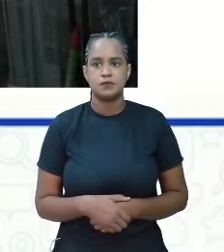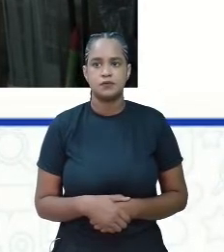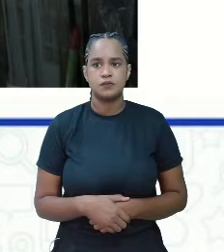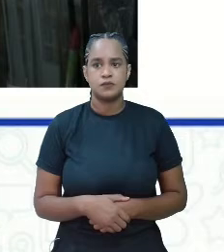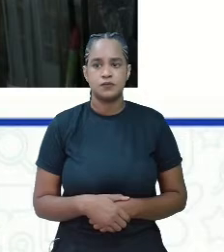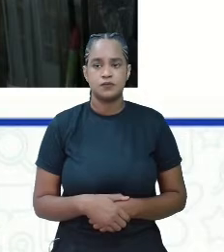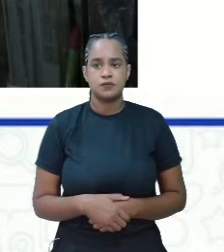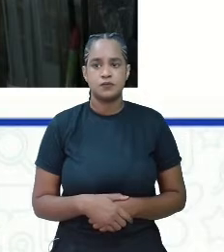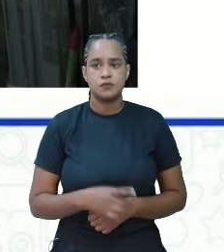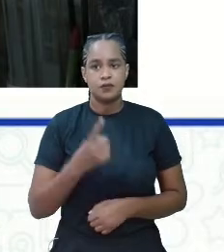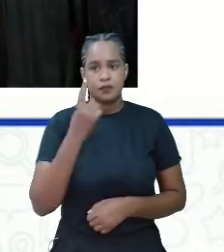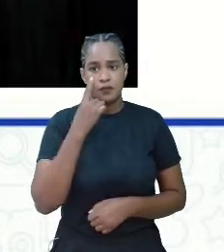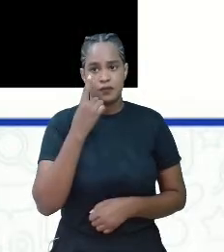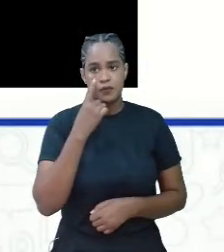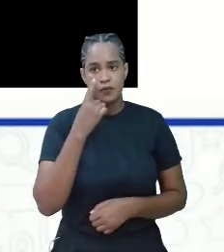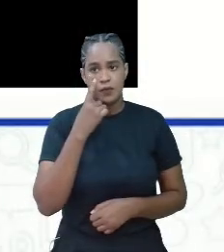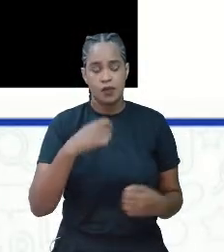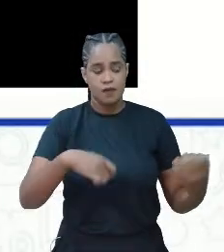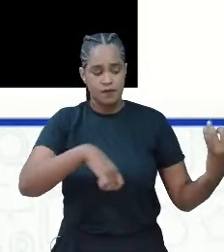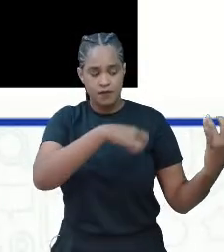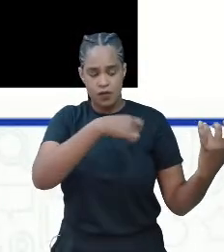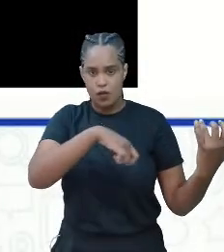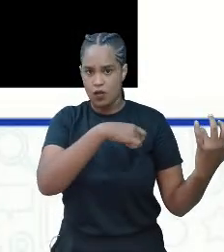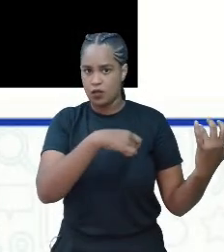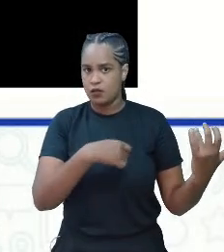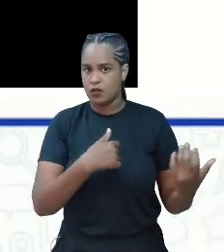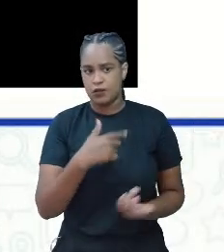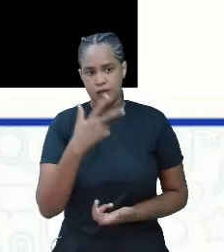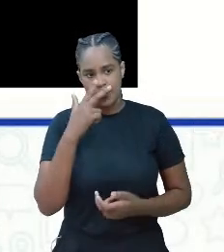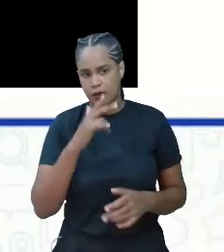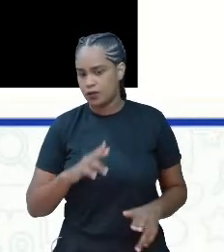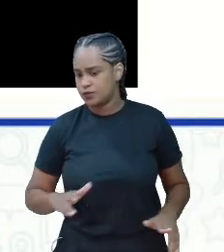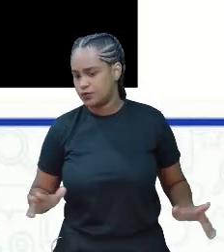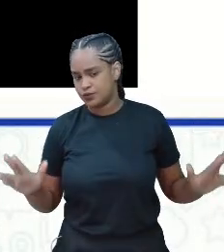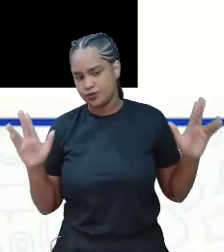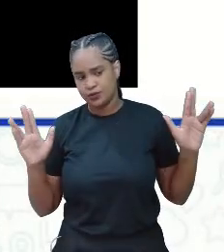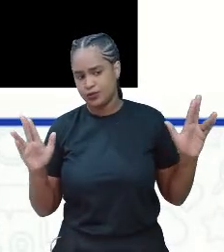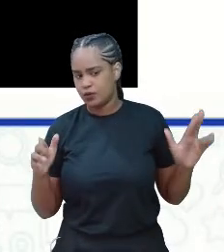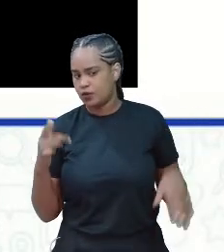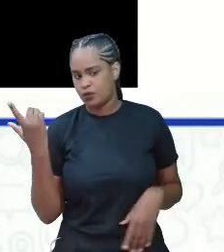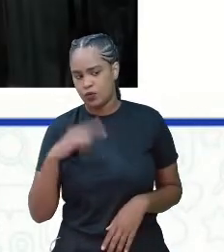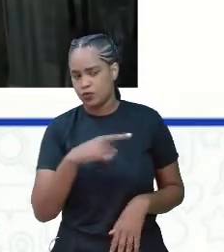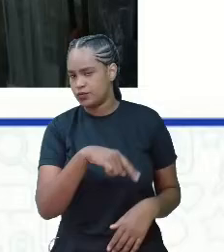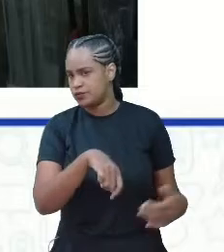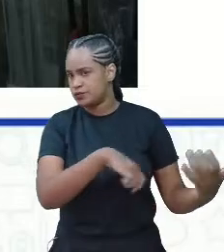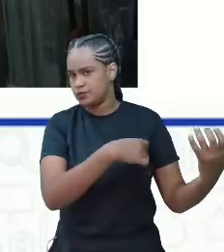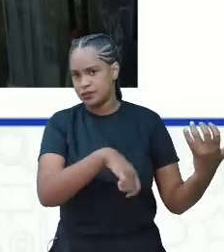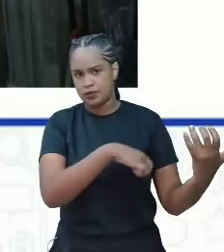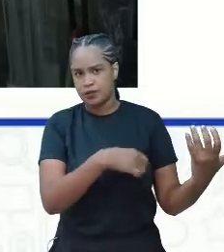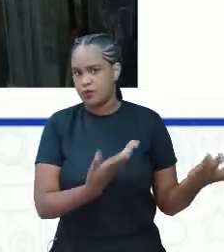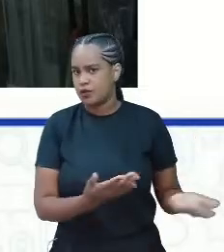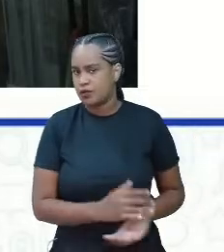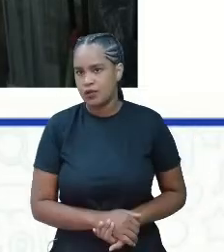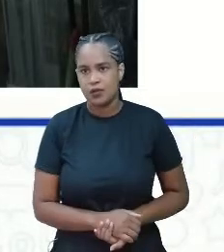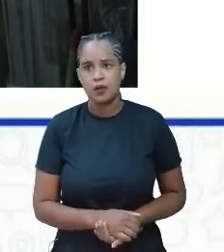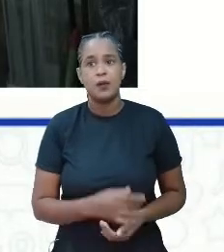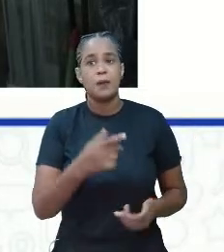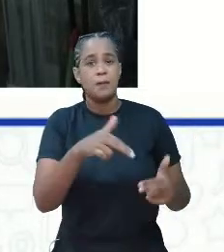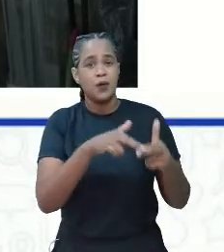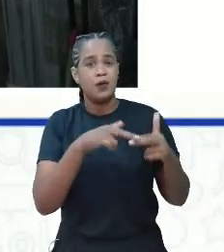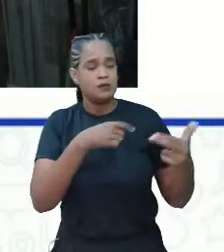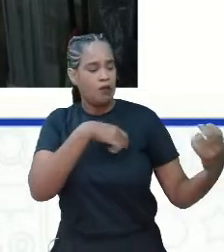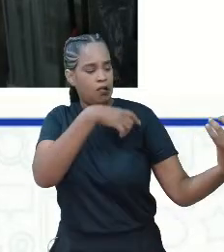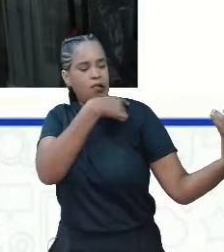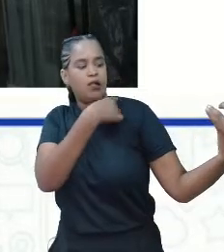para alienígena tocar. Eu acho que só Paganini, com aquela figura troncha dele, conseguia se adaptar àquele instrumento. Você bota no queixo,